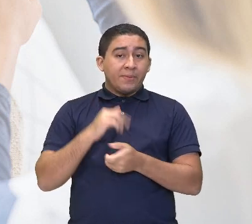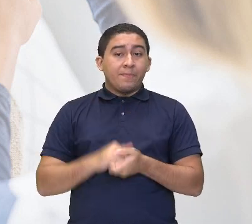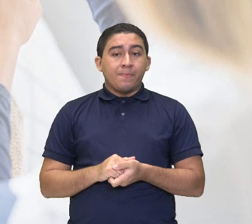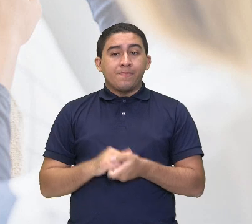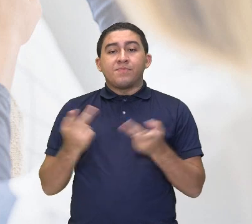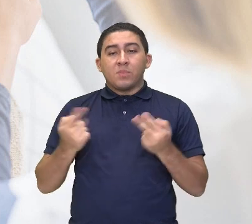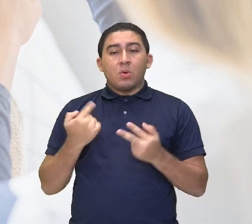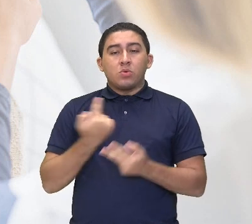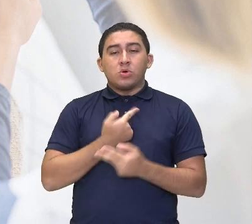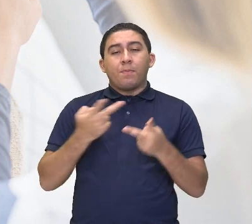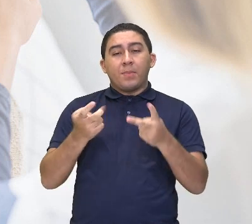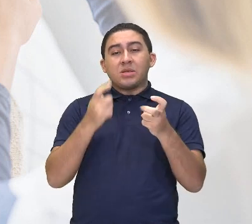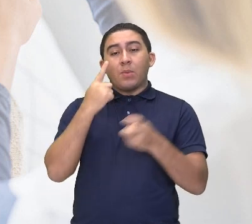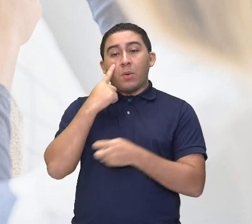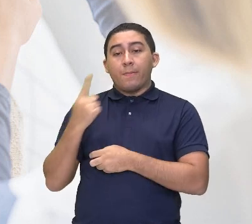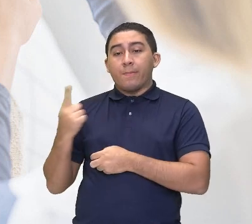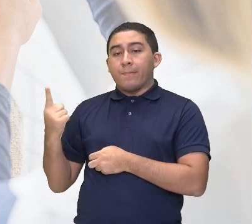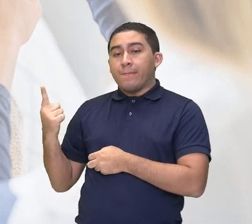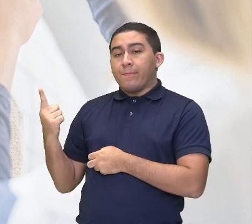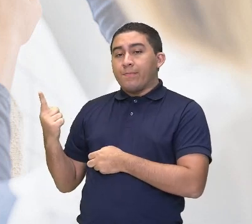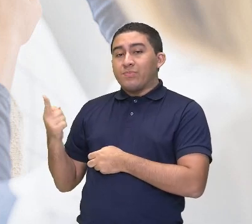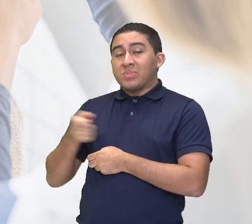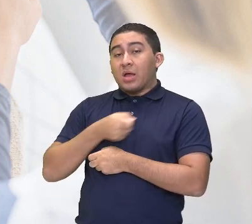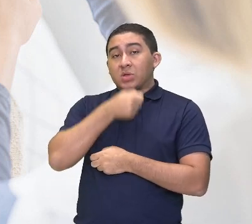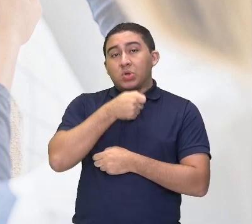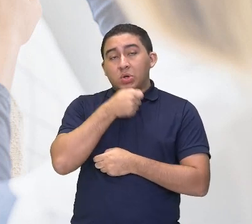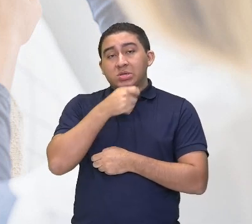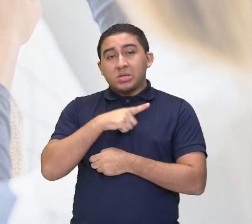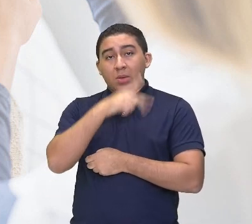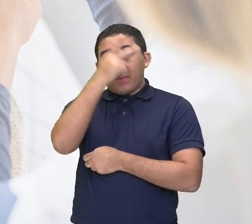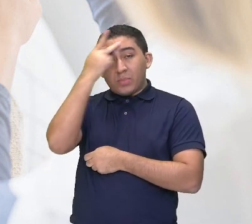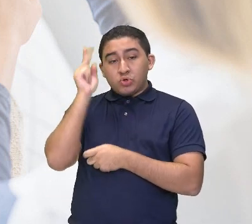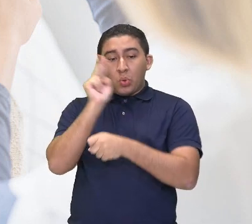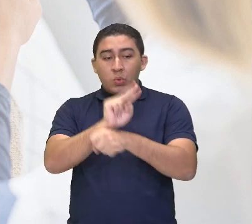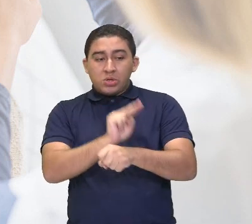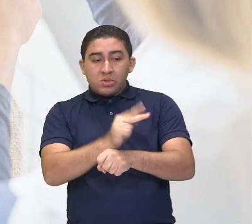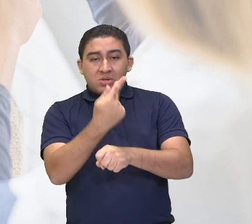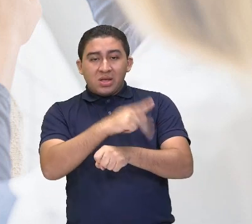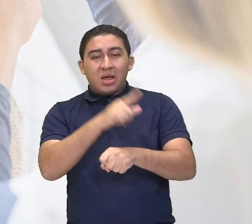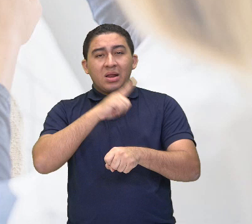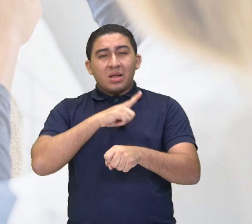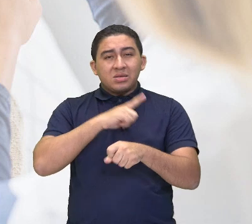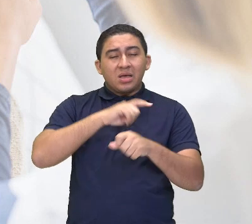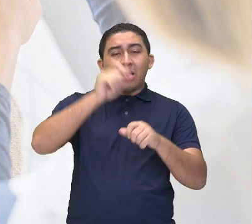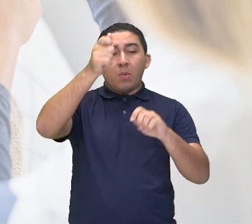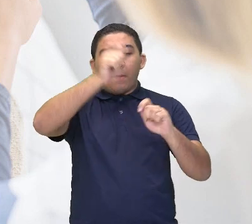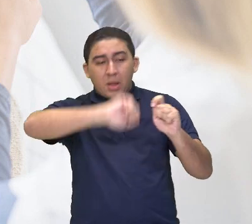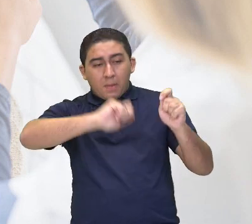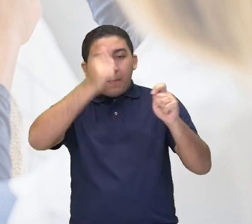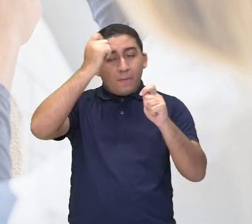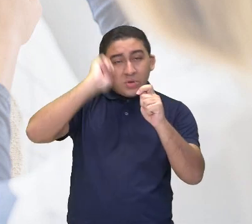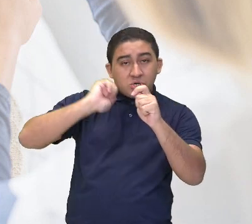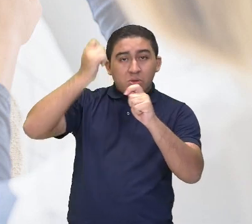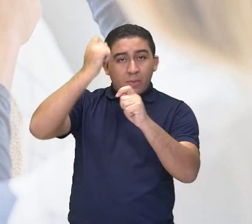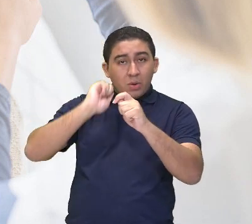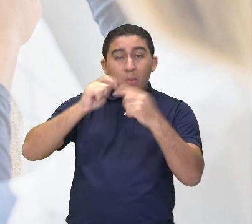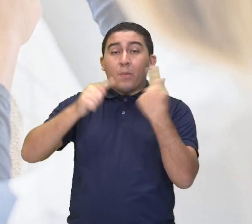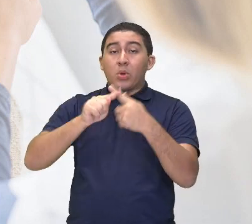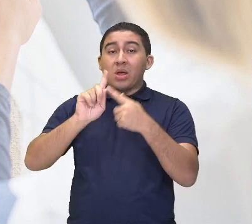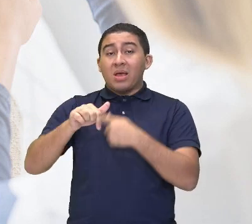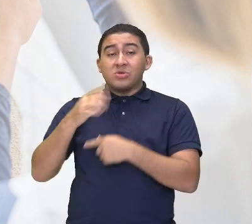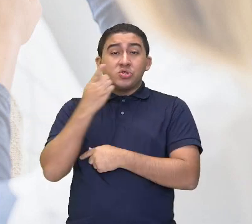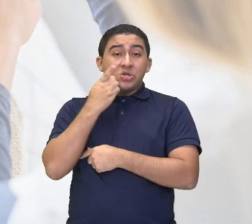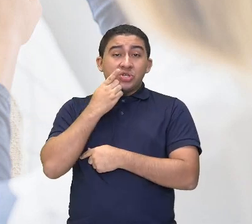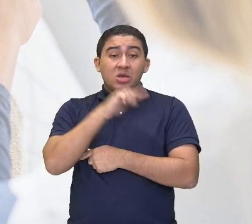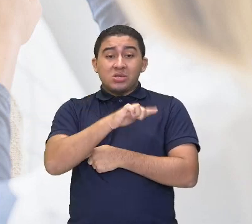pode observar, né, essa senhora idosa sendo cuidada ali por uma pessoa que está penteando o seu cabelo, porque são atividades do dia a dia que às